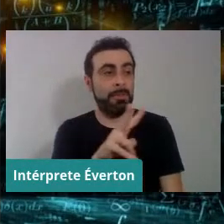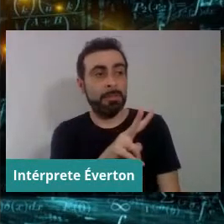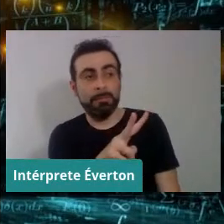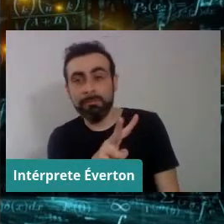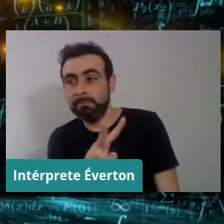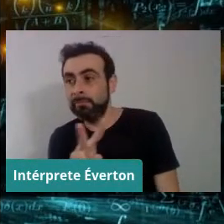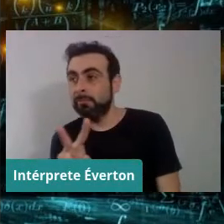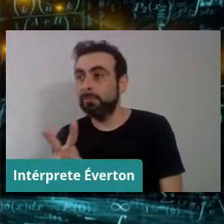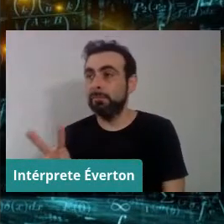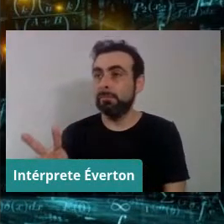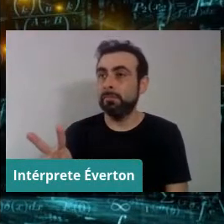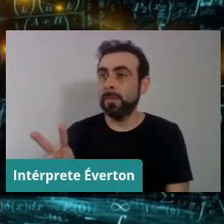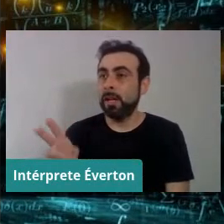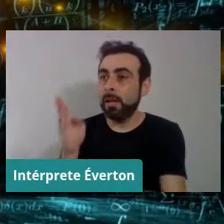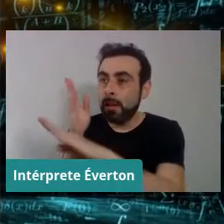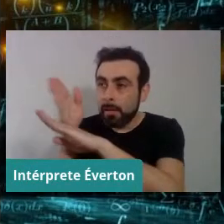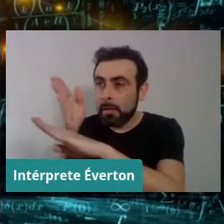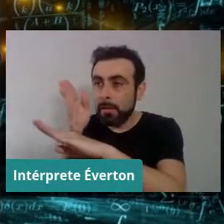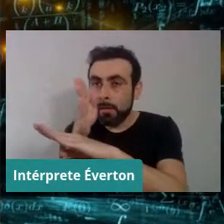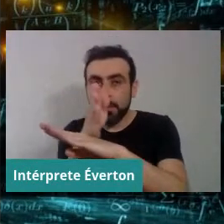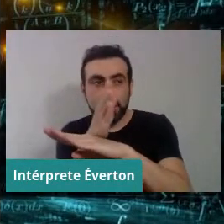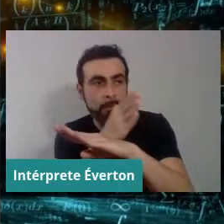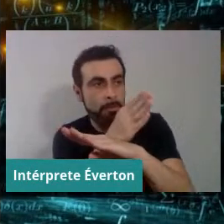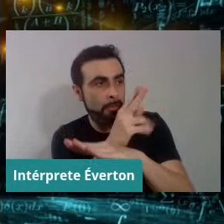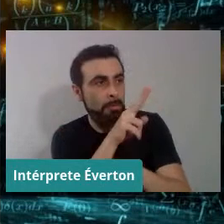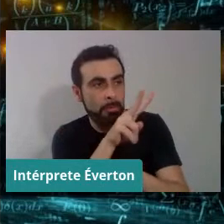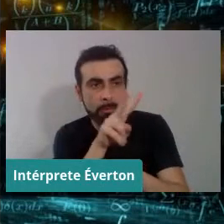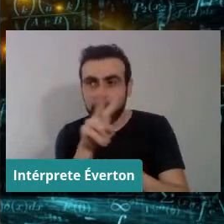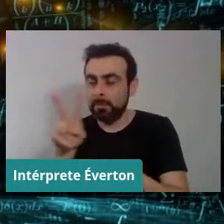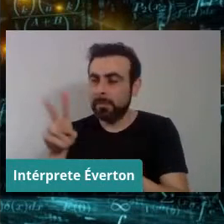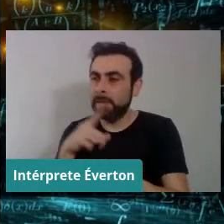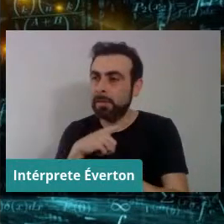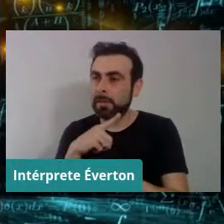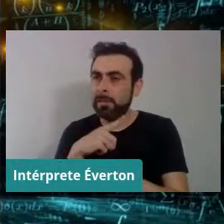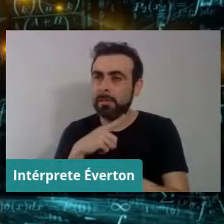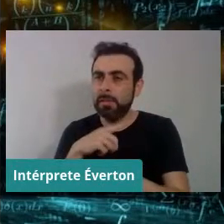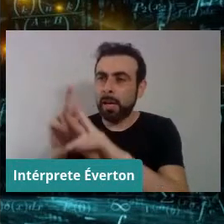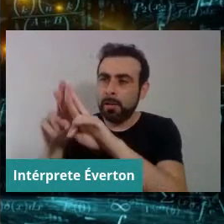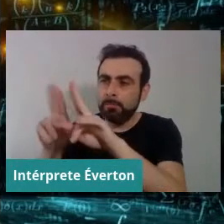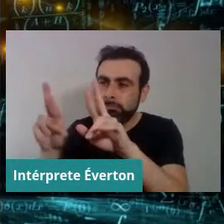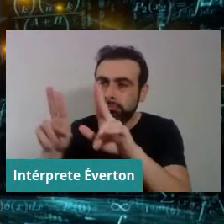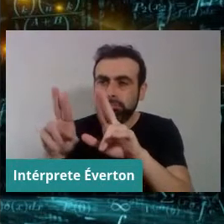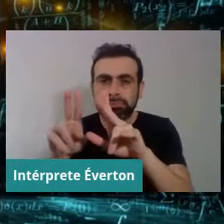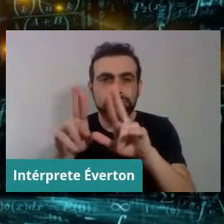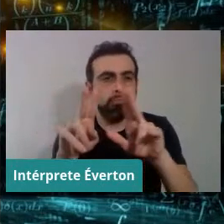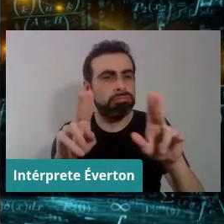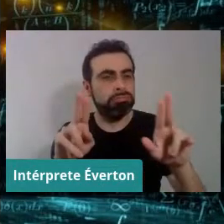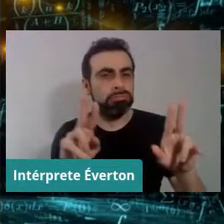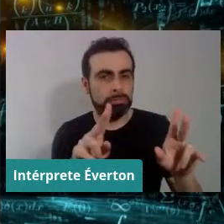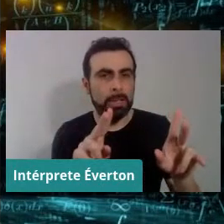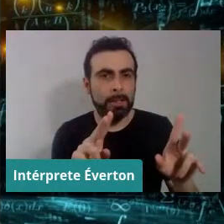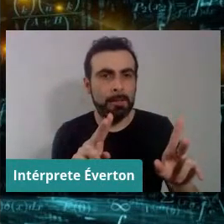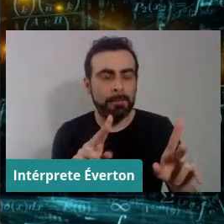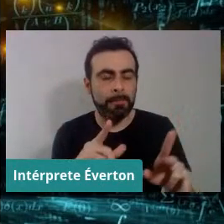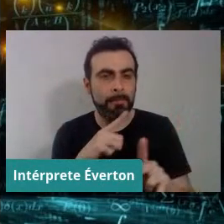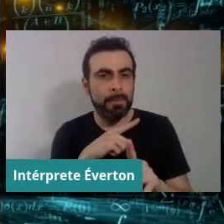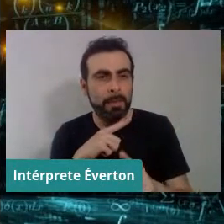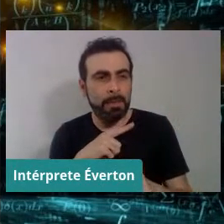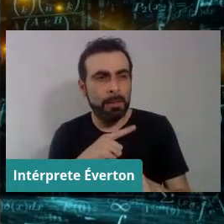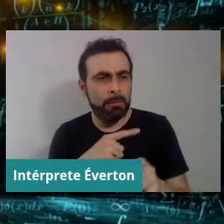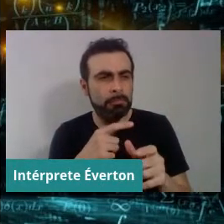janelas que vão nos mostrar horizontes diferentes. Vamos enxergar